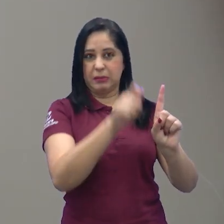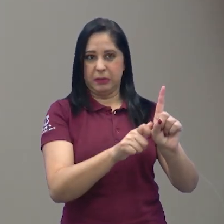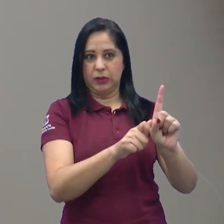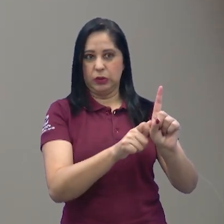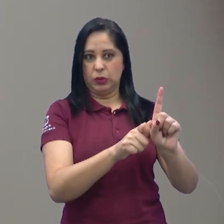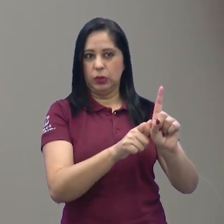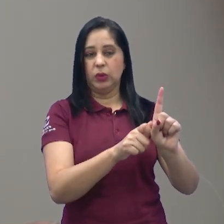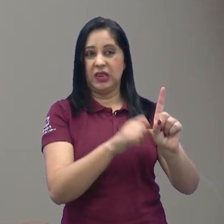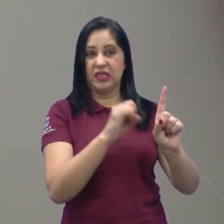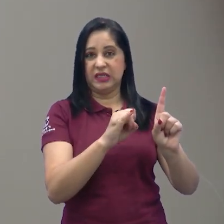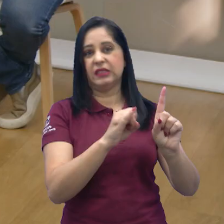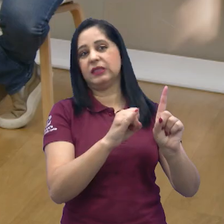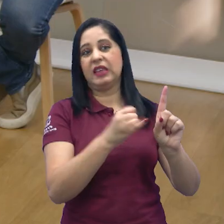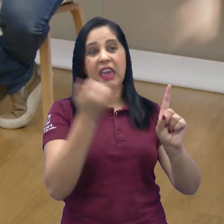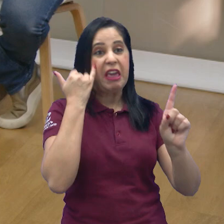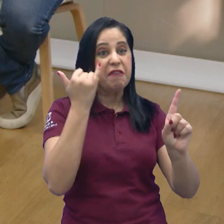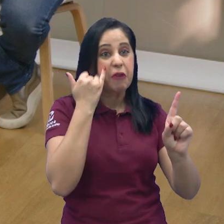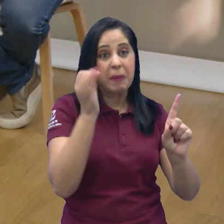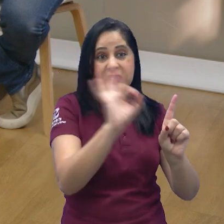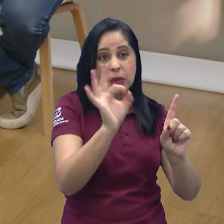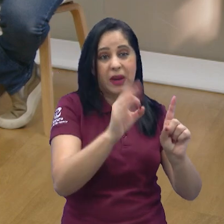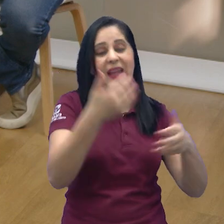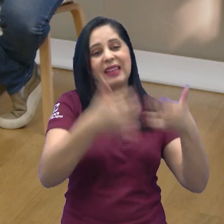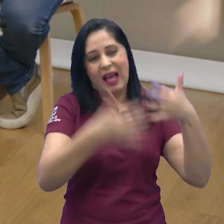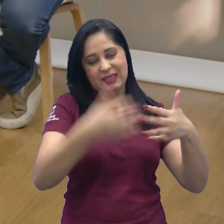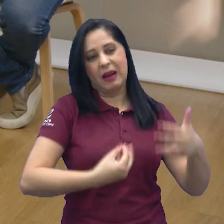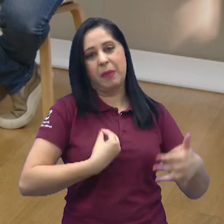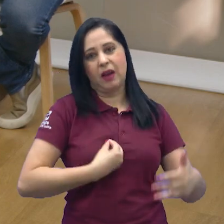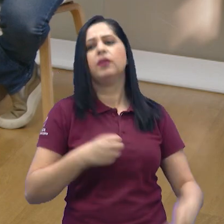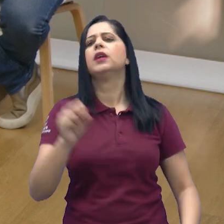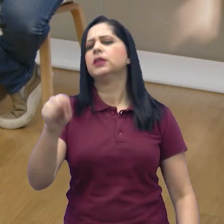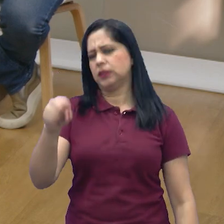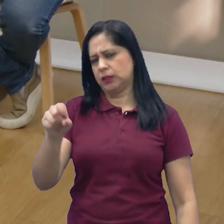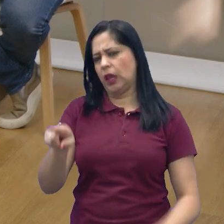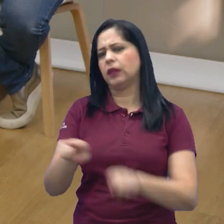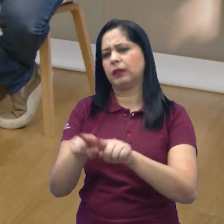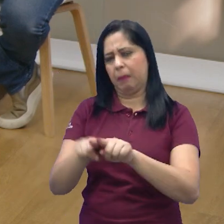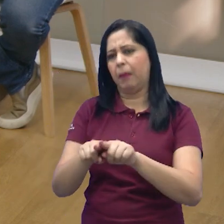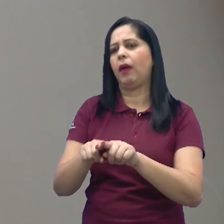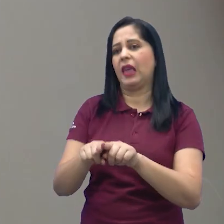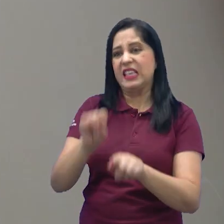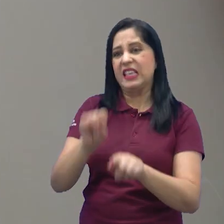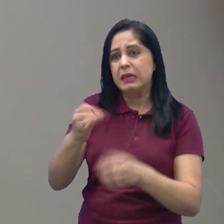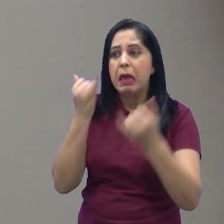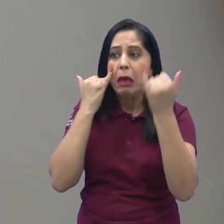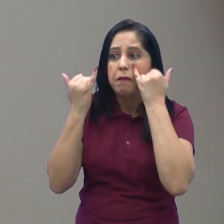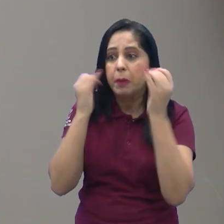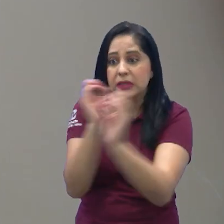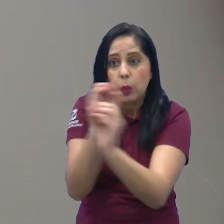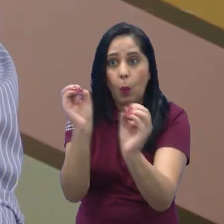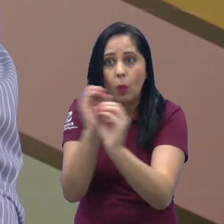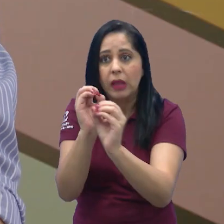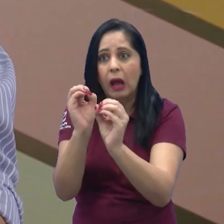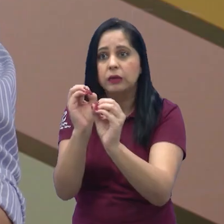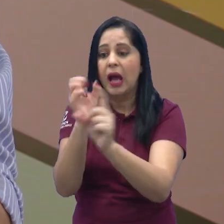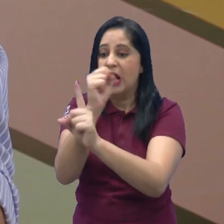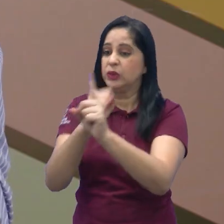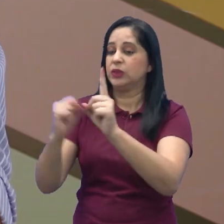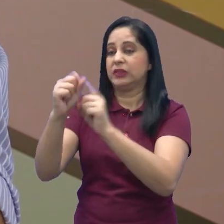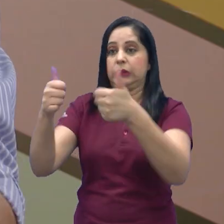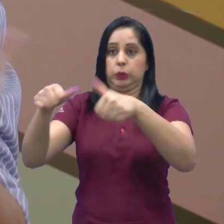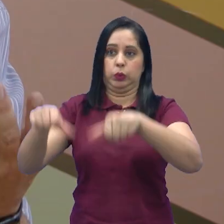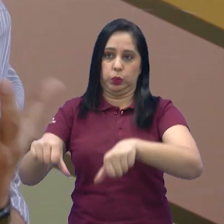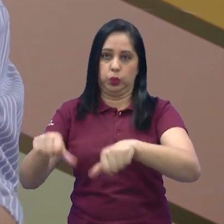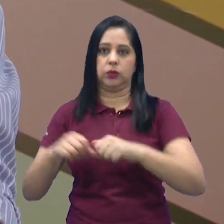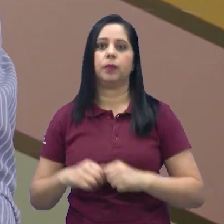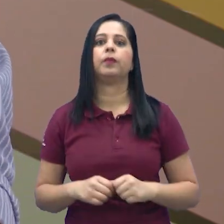paciente com esquizofrenia? Sim, e até mesmo da sociedade. E da sociedade, né? A sociedade precisa inteirar um pouquinho mais sobre esse assunto. Então, a gente tenta passar muito